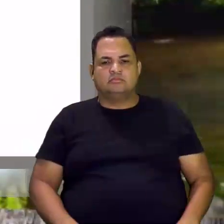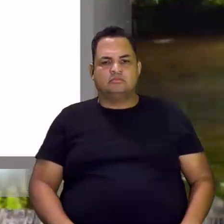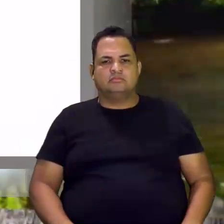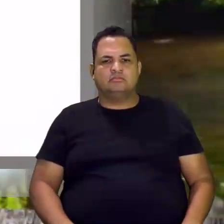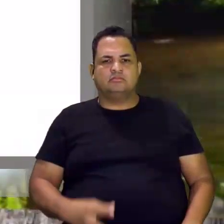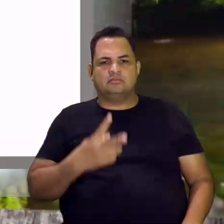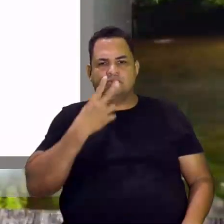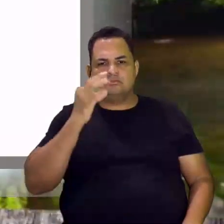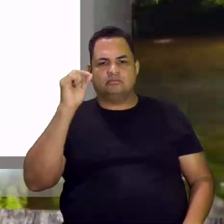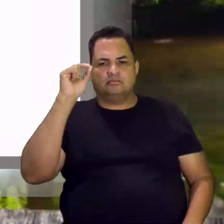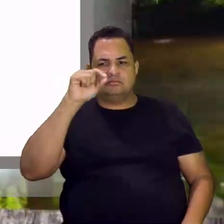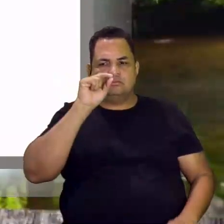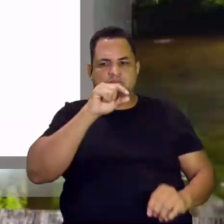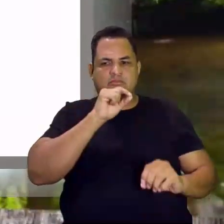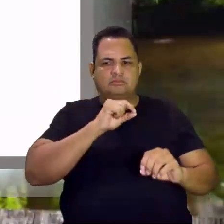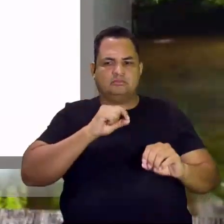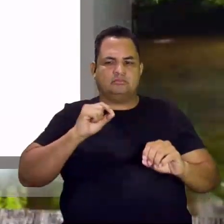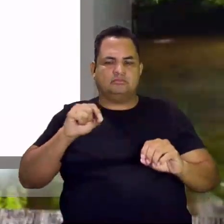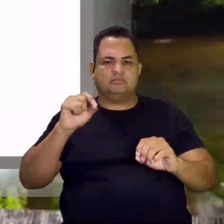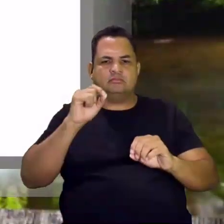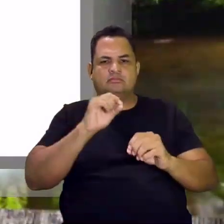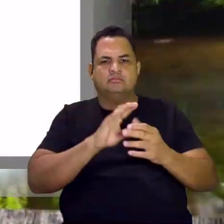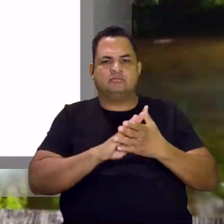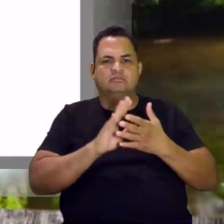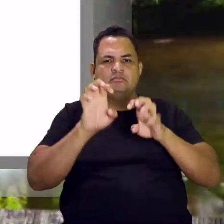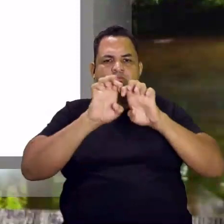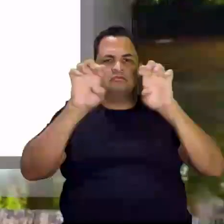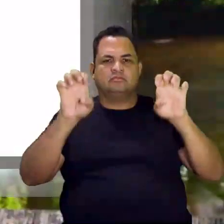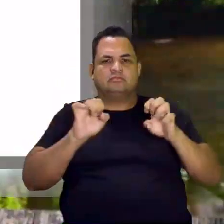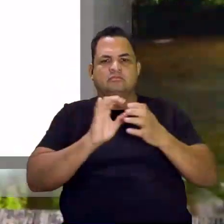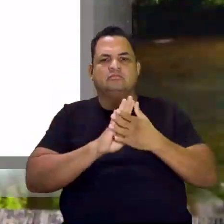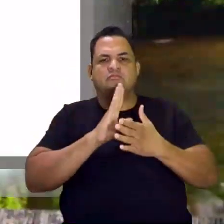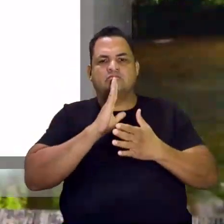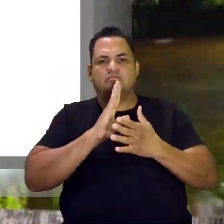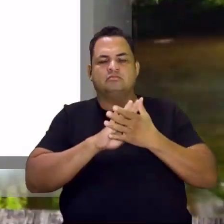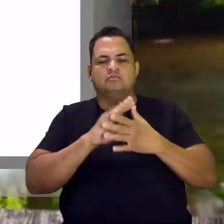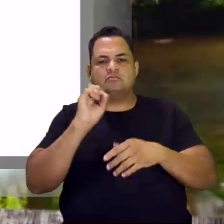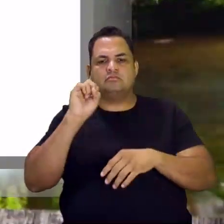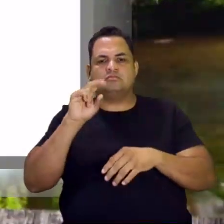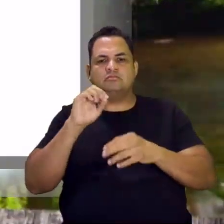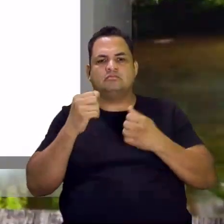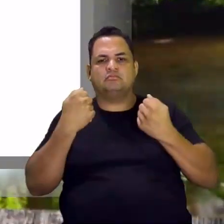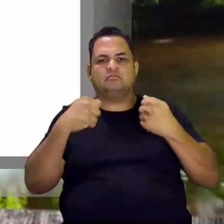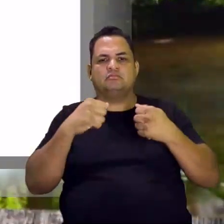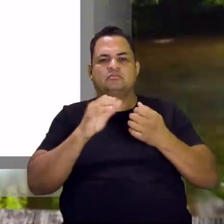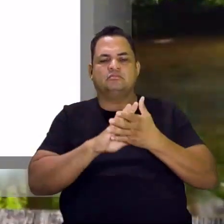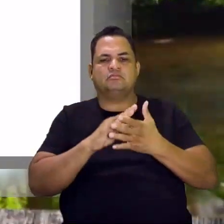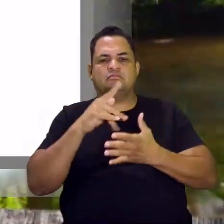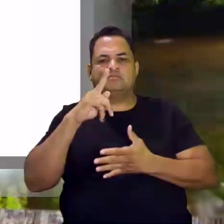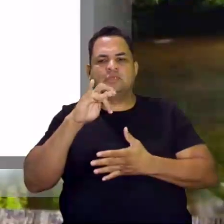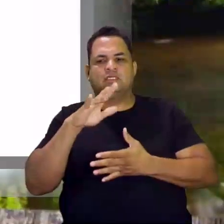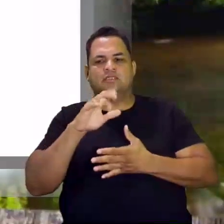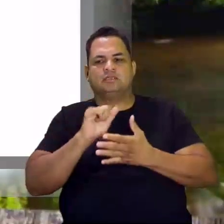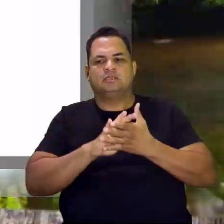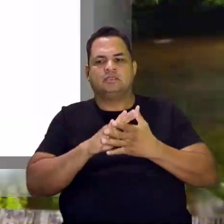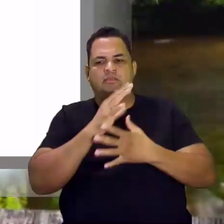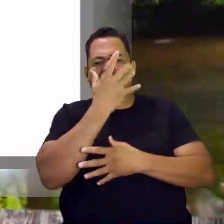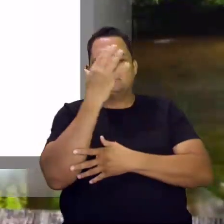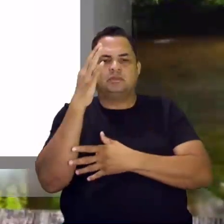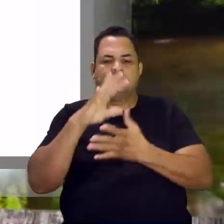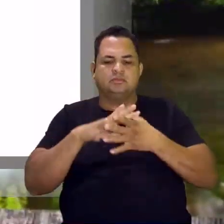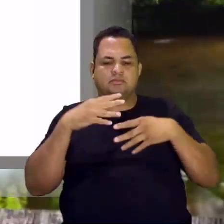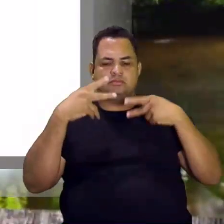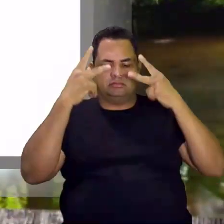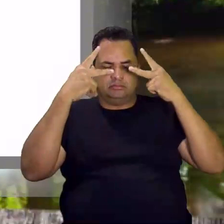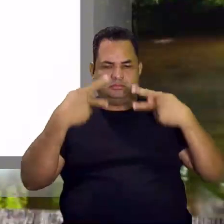parecem alfinetezinhos espetados, elas são as estruturas de reconhecimento dos vírus. Então, os vírus podem parasitar plantas, seres